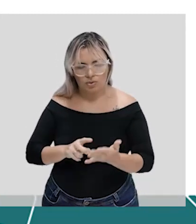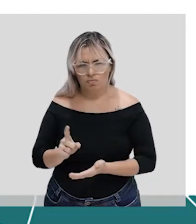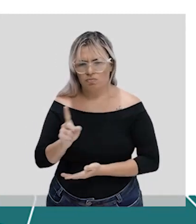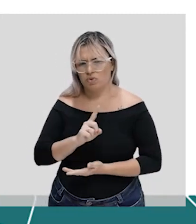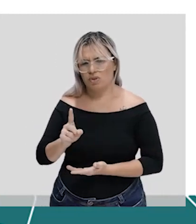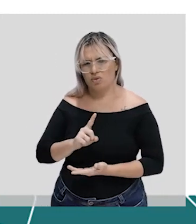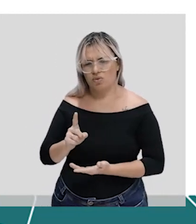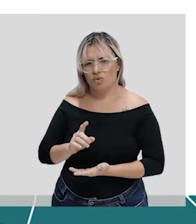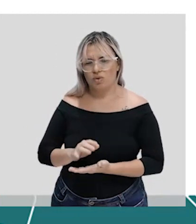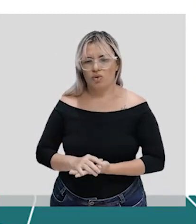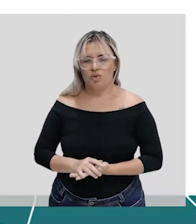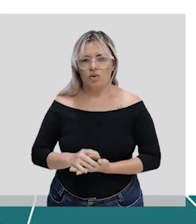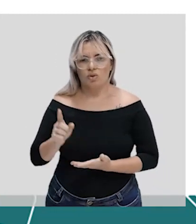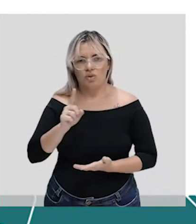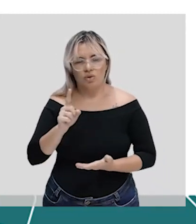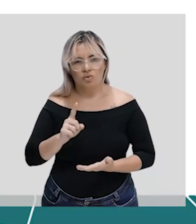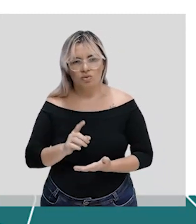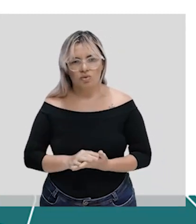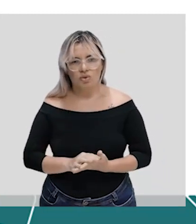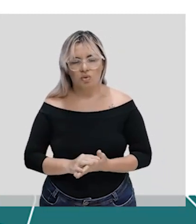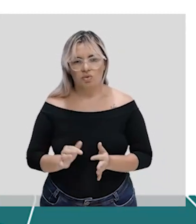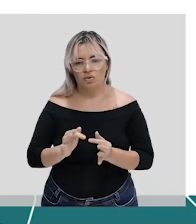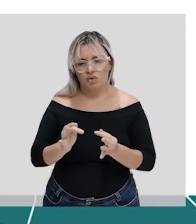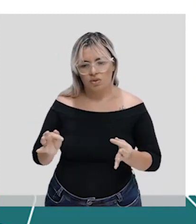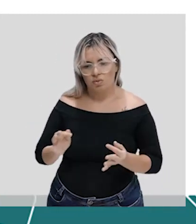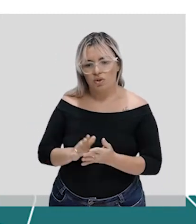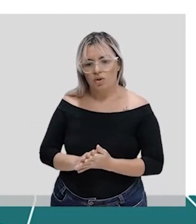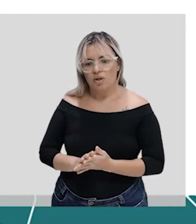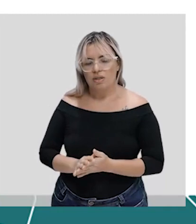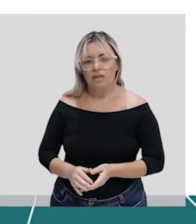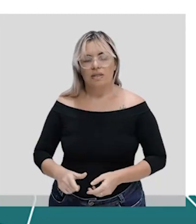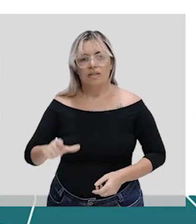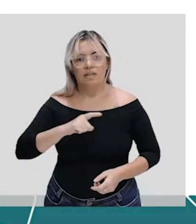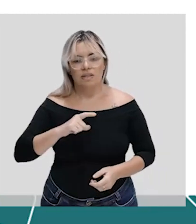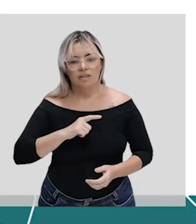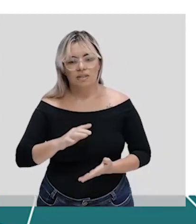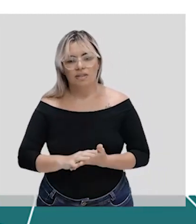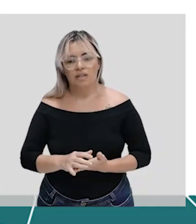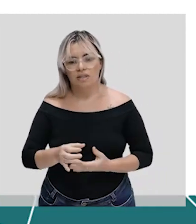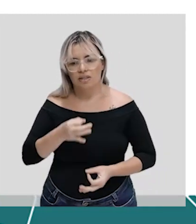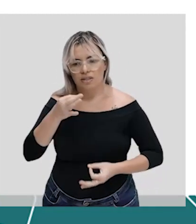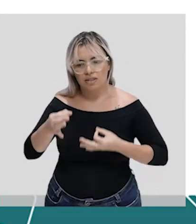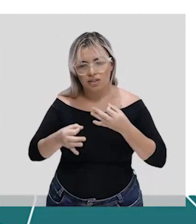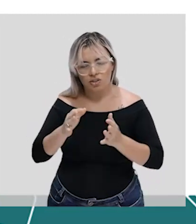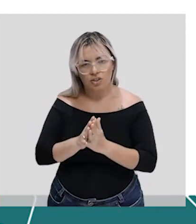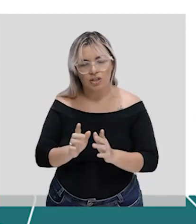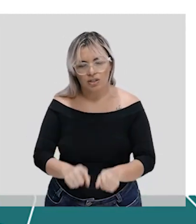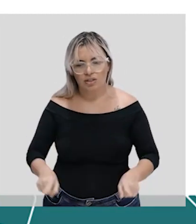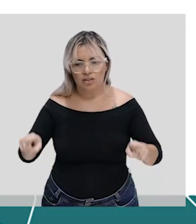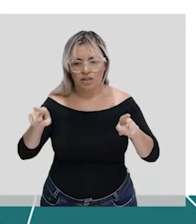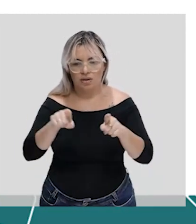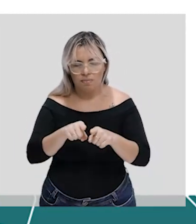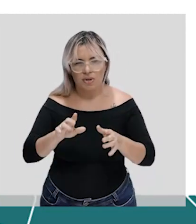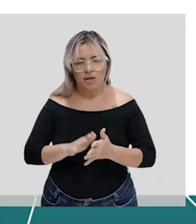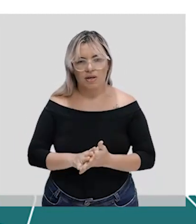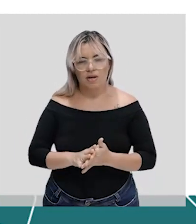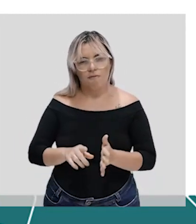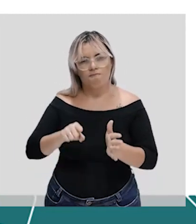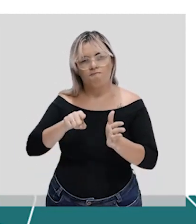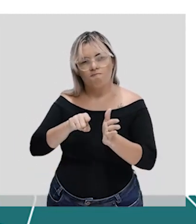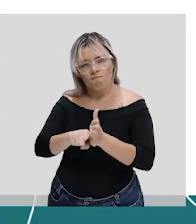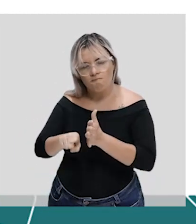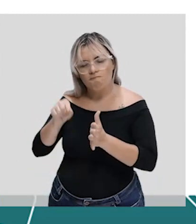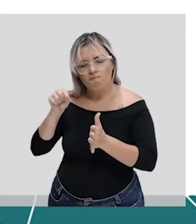críticos e, portanto, questionadores. É aquela história do porquê. Eu tive uma professora de história, quando eu fazia meu